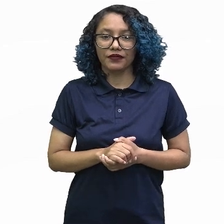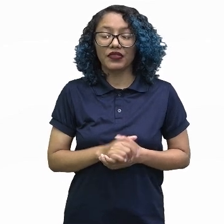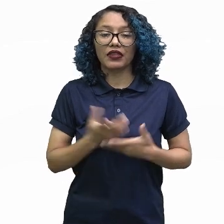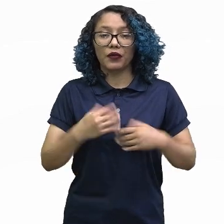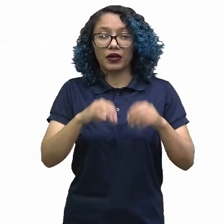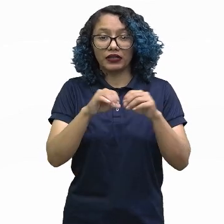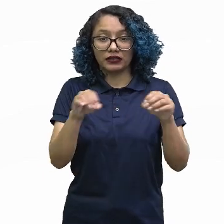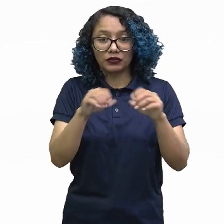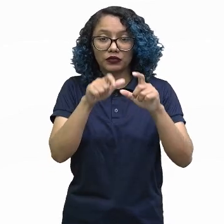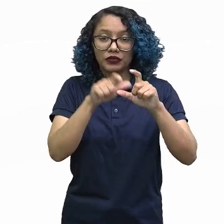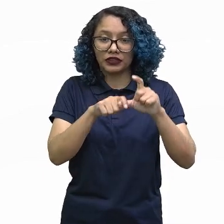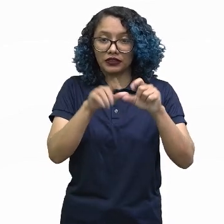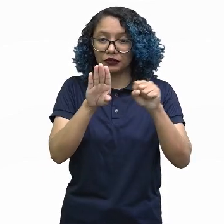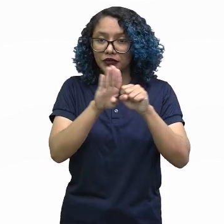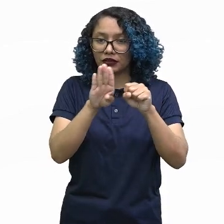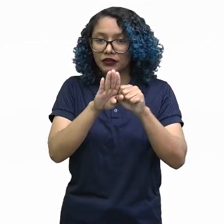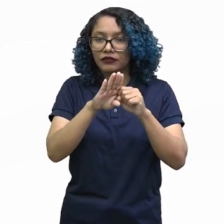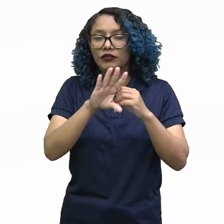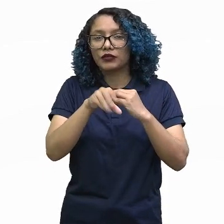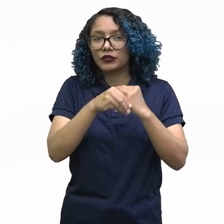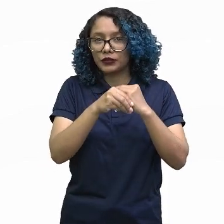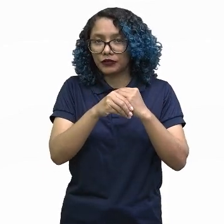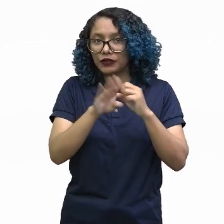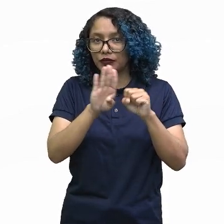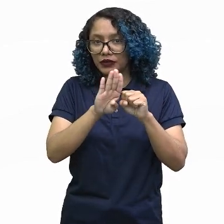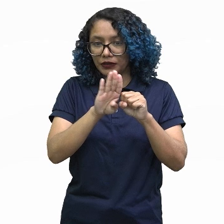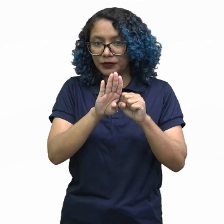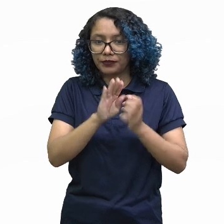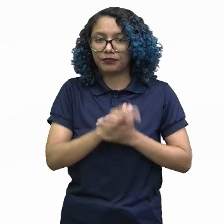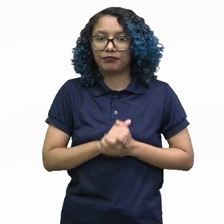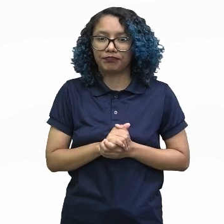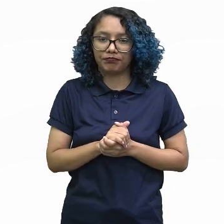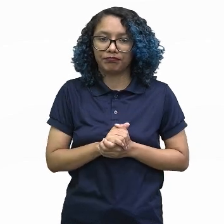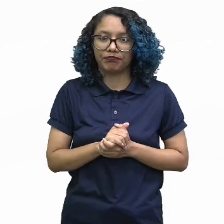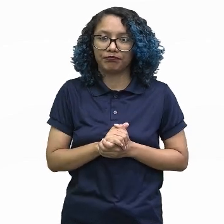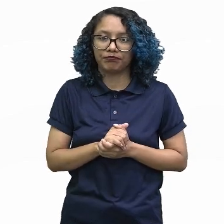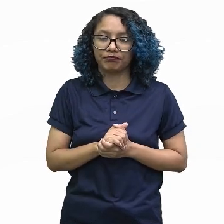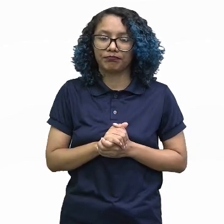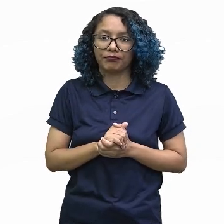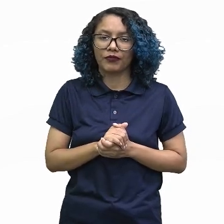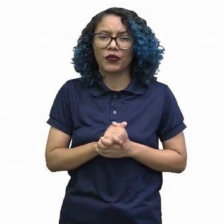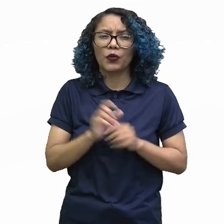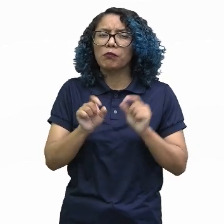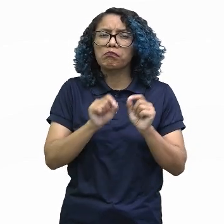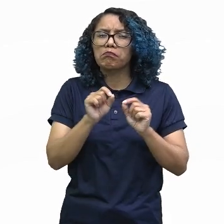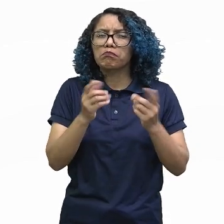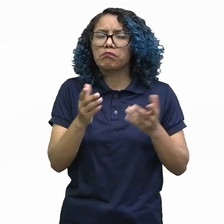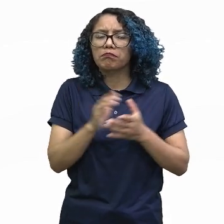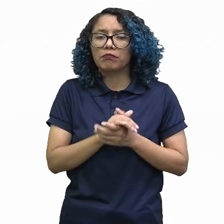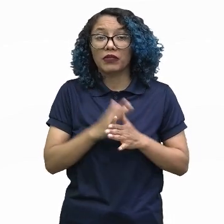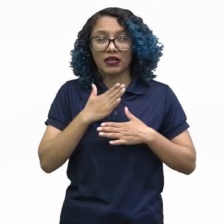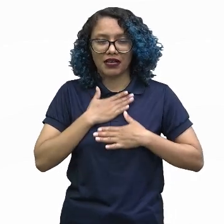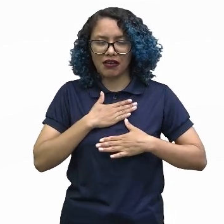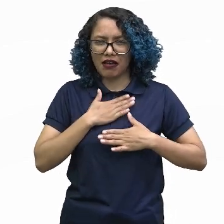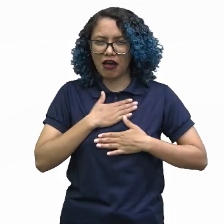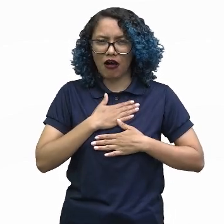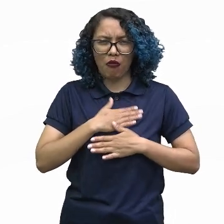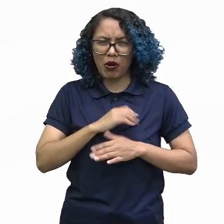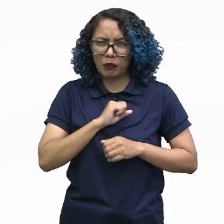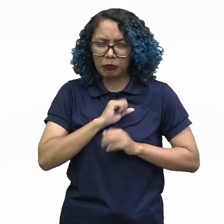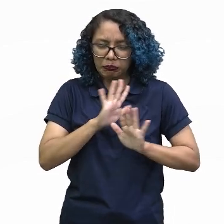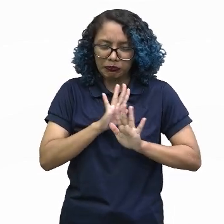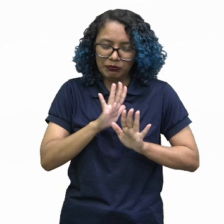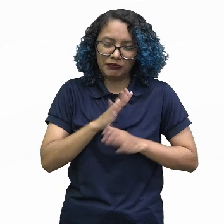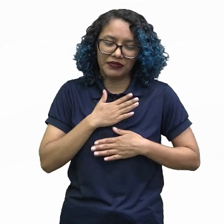Oração subordinada, substantiva, completiva nominal. Professor, o que é isso? Calma, não vai ter um ataque do coração agora,